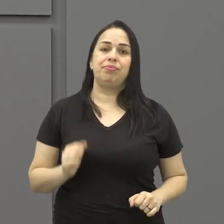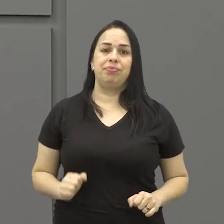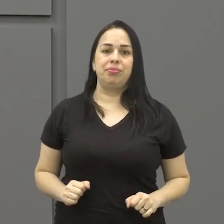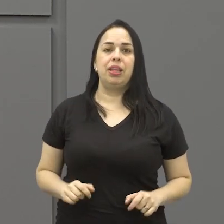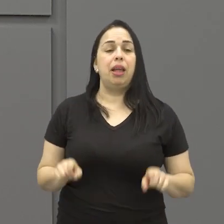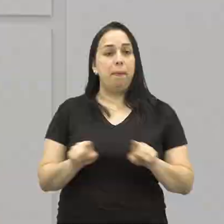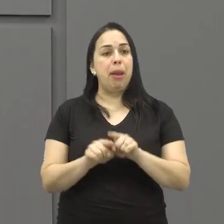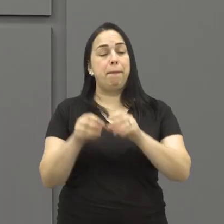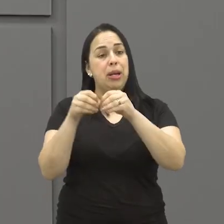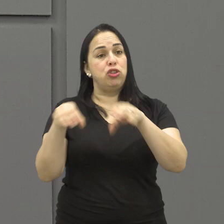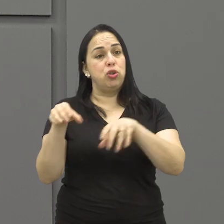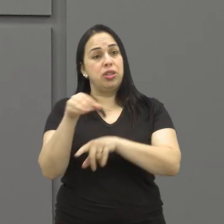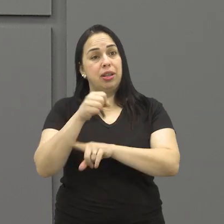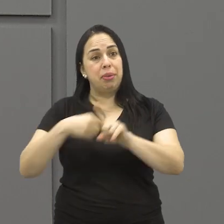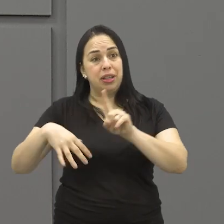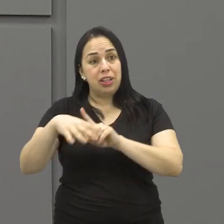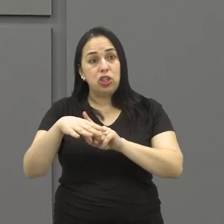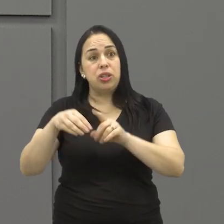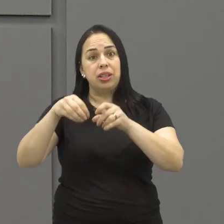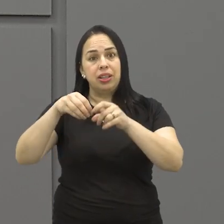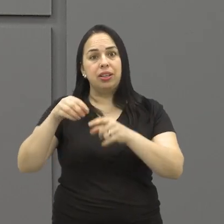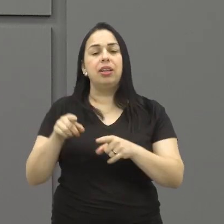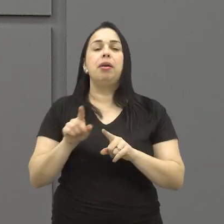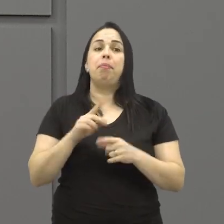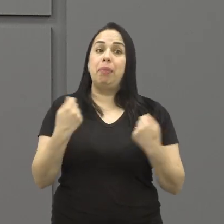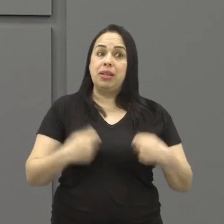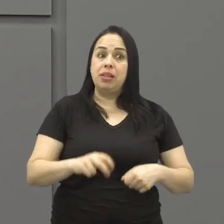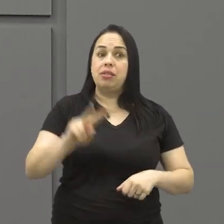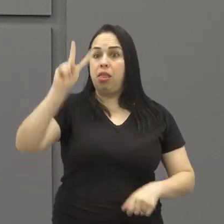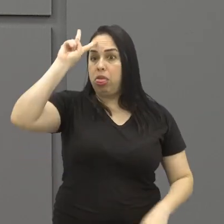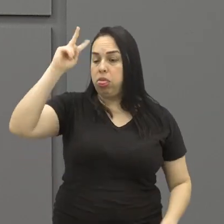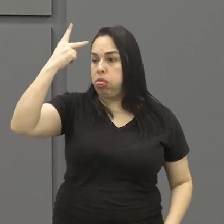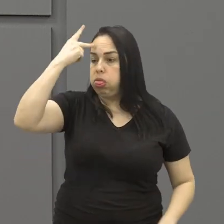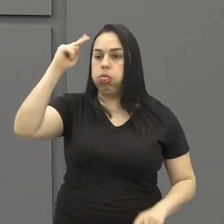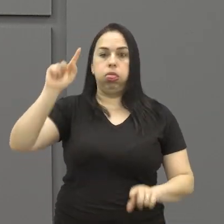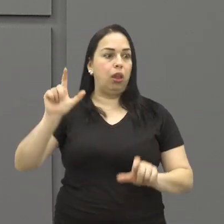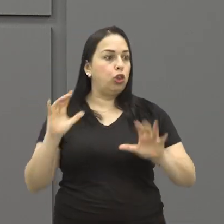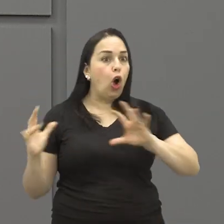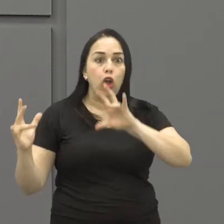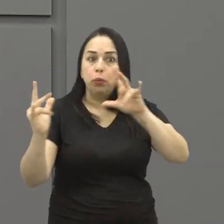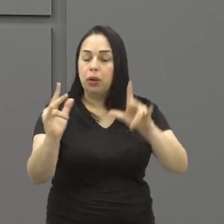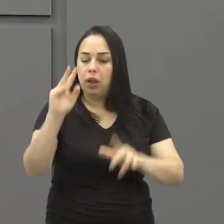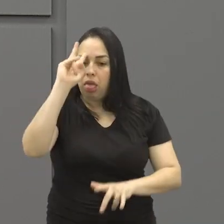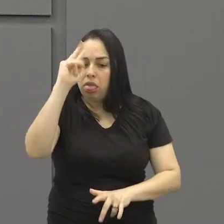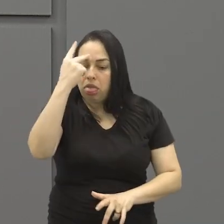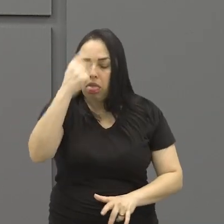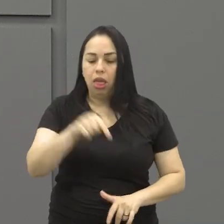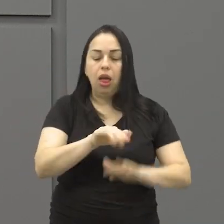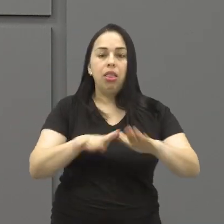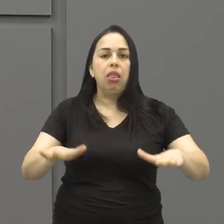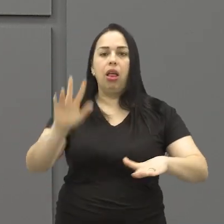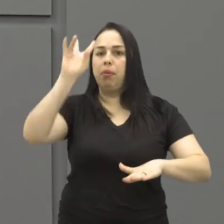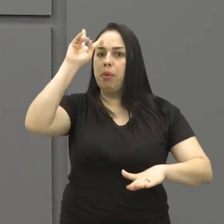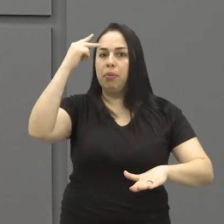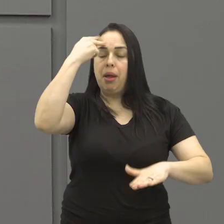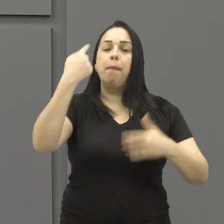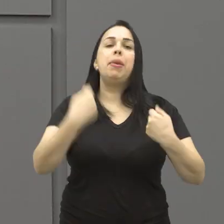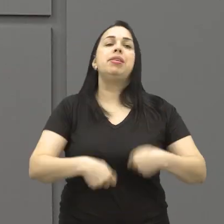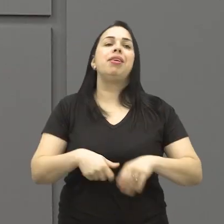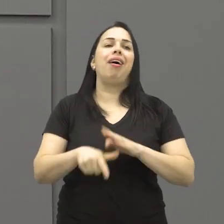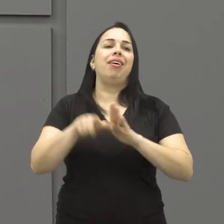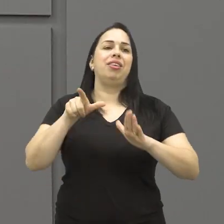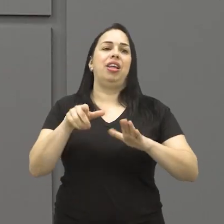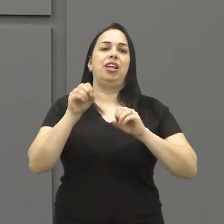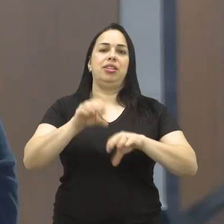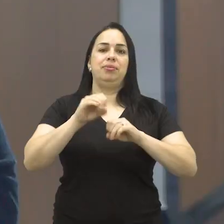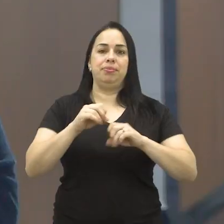situação econômica. Só vamos mudar tudo isso se mudar a cabeça dos homens, das mulheres, das crianças. E para isso tem que ter